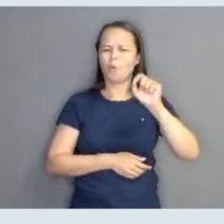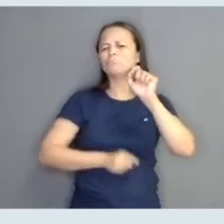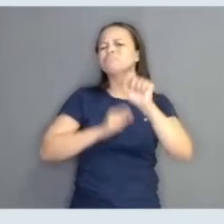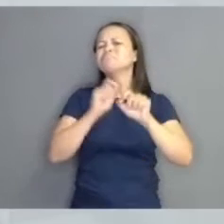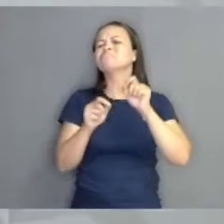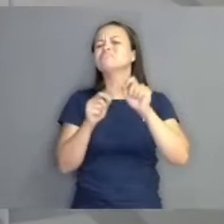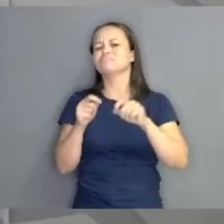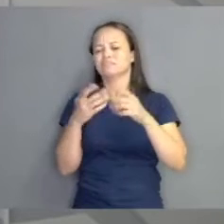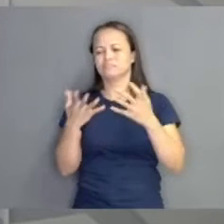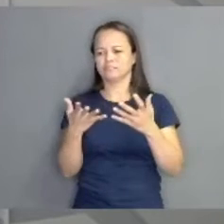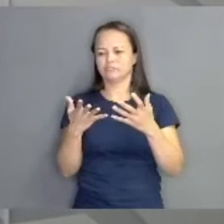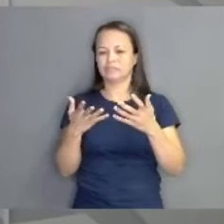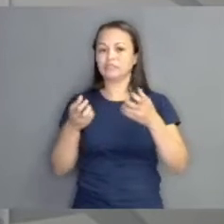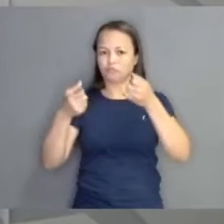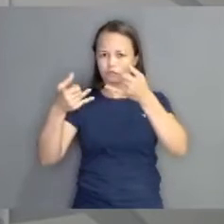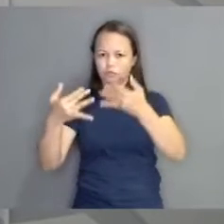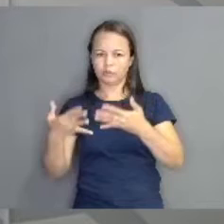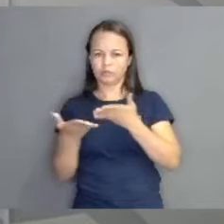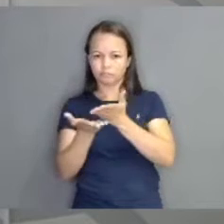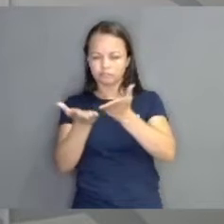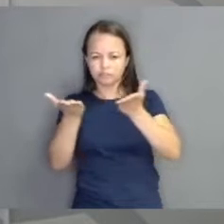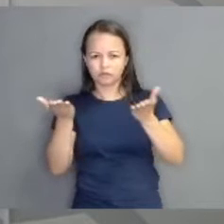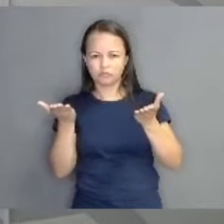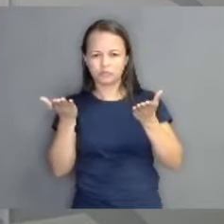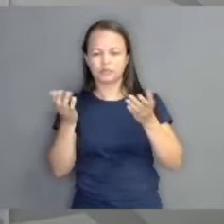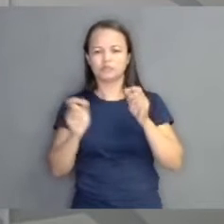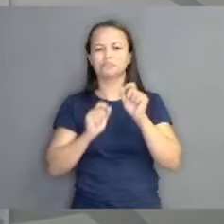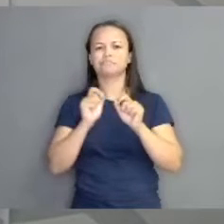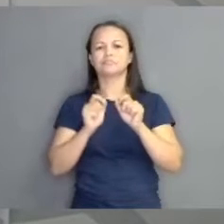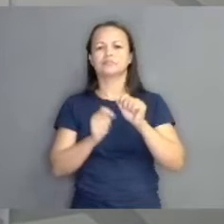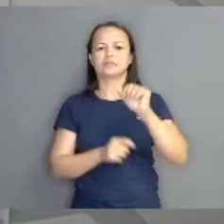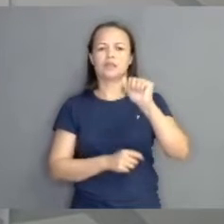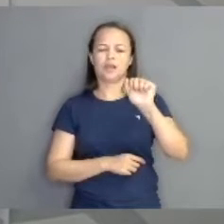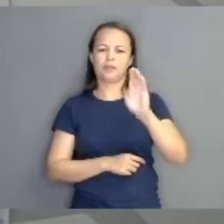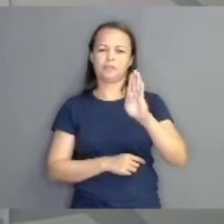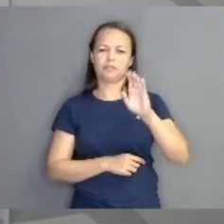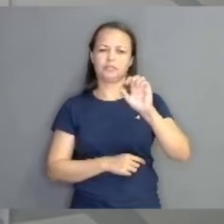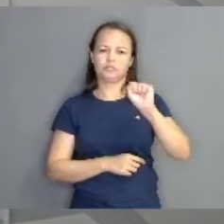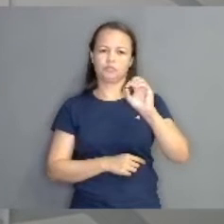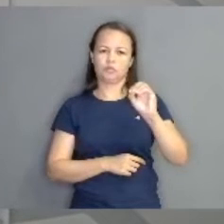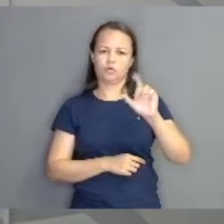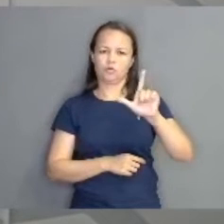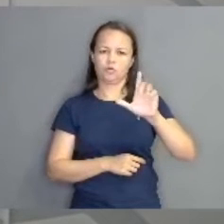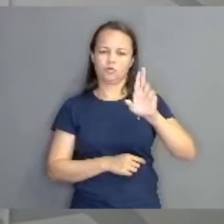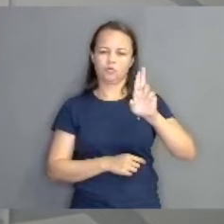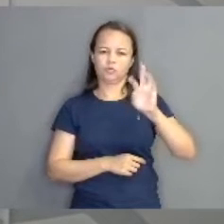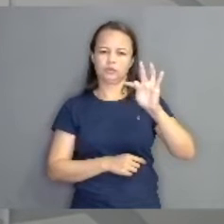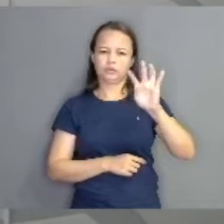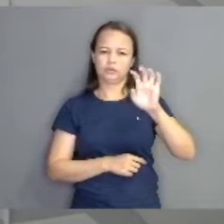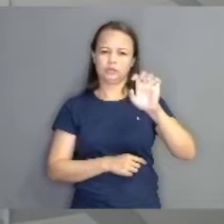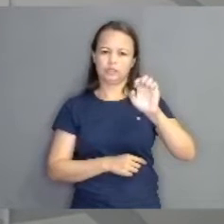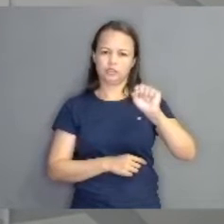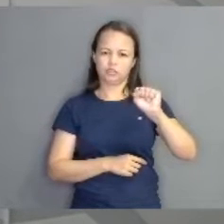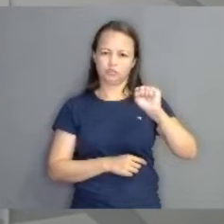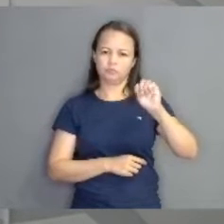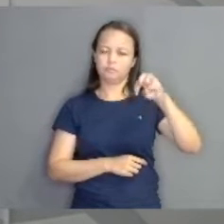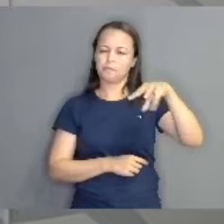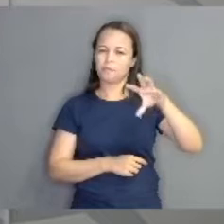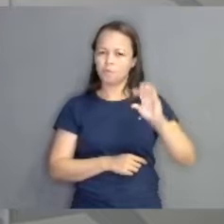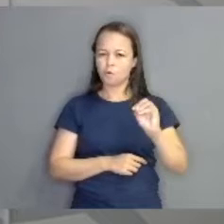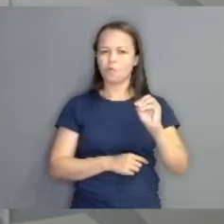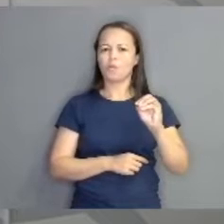aqui para mim para explicar para vocês, tá bom? Absolutismo seria um poder ilimitado do rei.